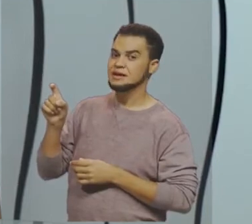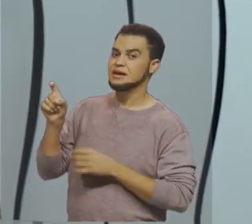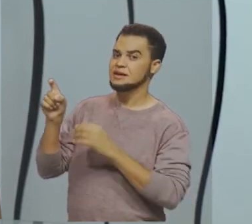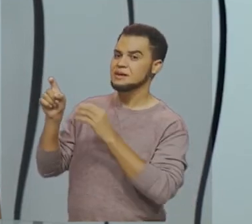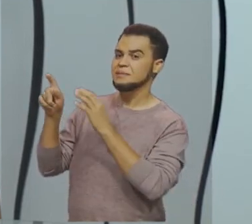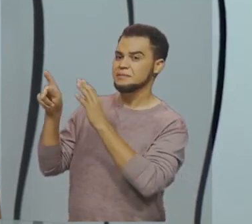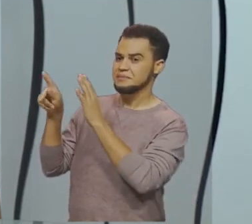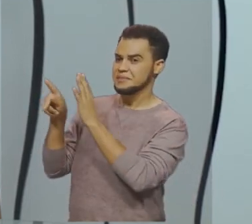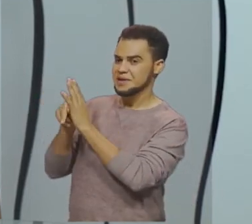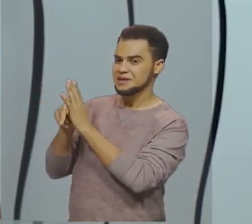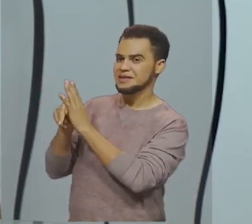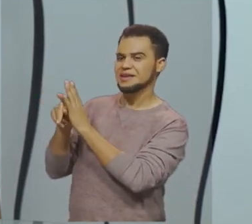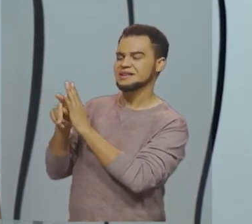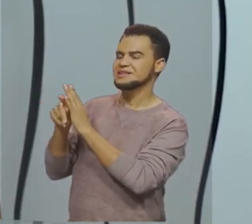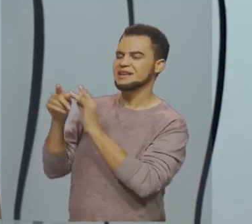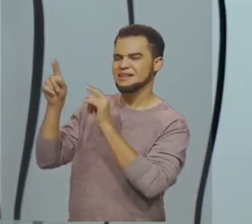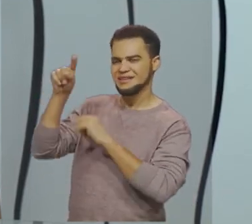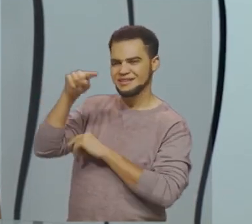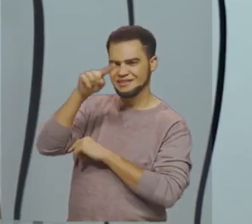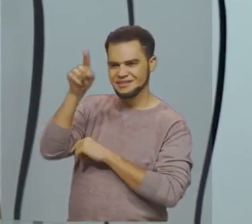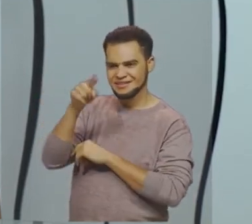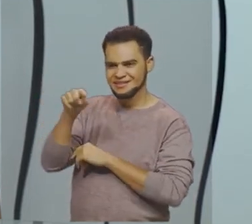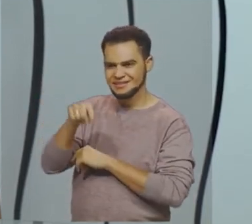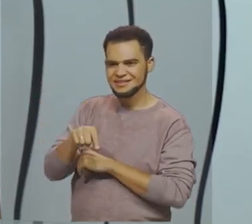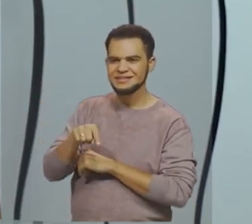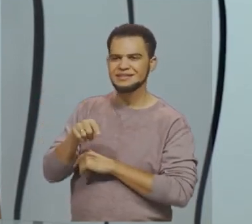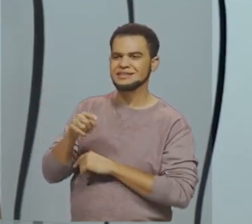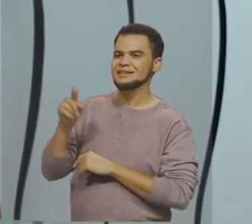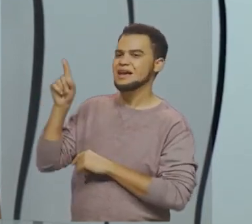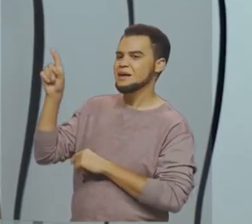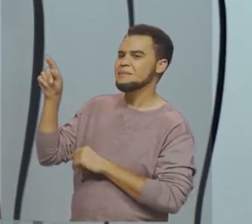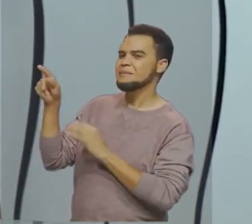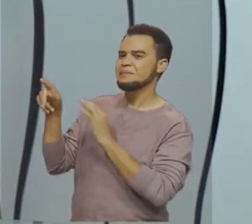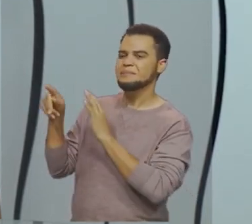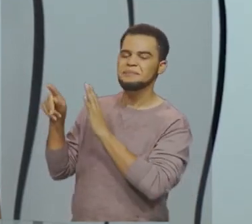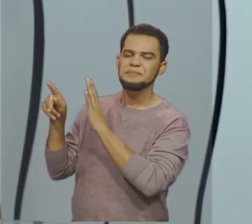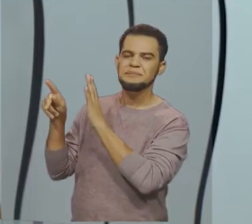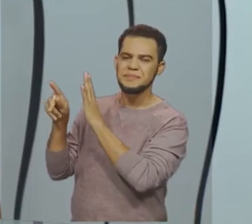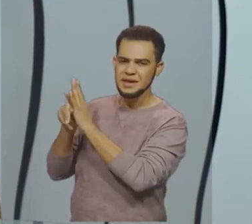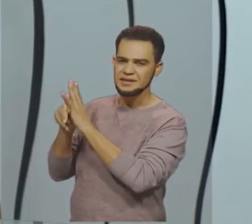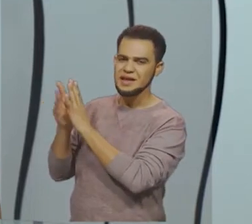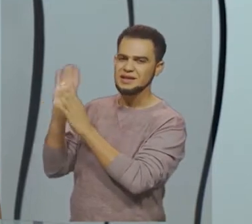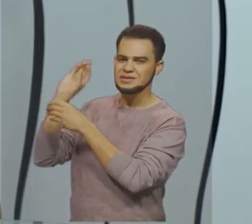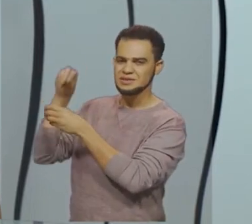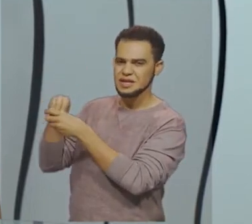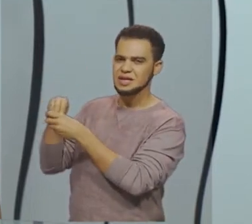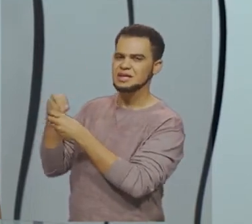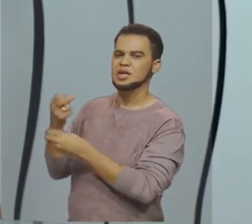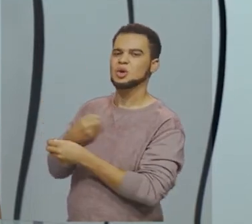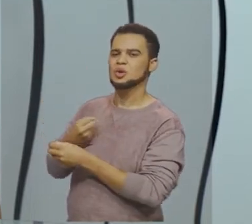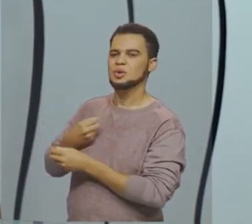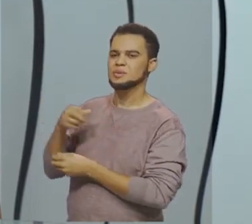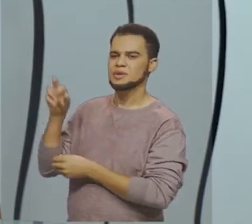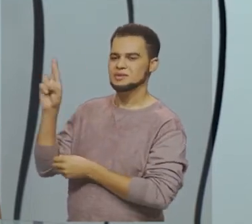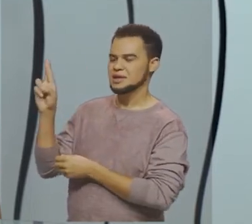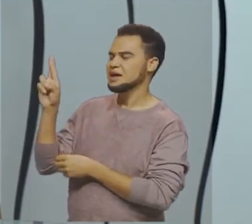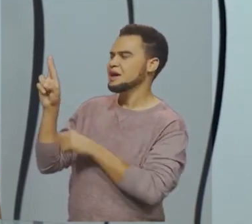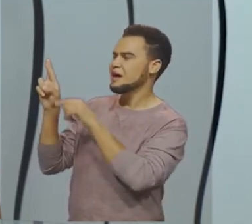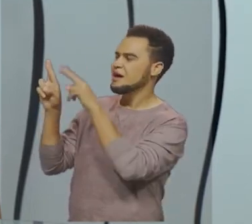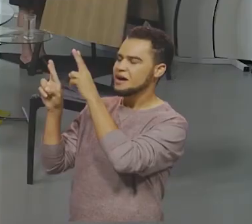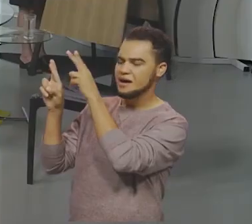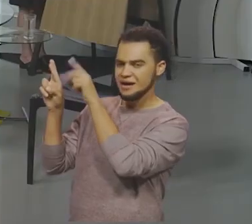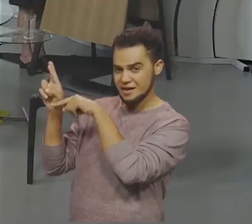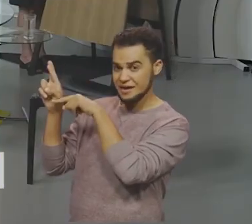a R, assim que a gente coloca, ó, x pertence a R, x pertence ao conjunto dos números reais, tal